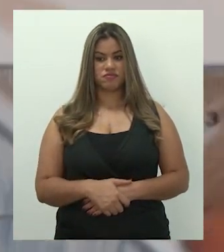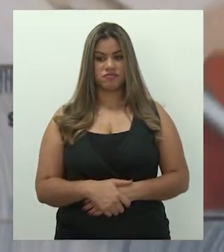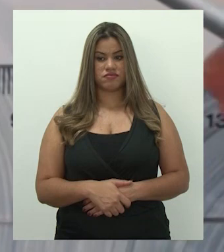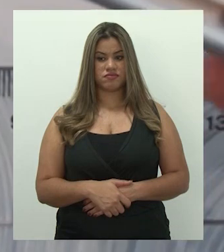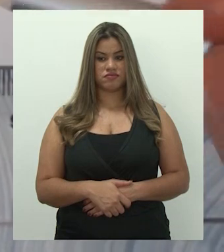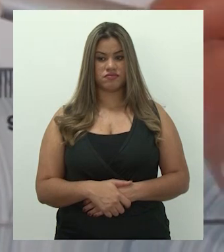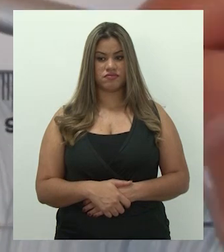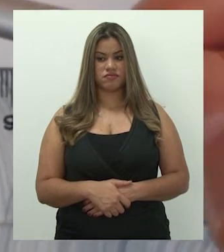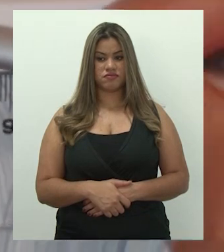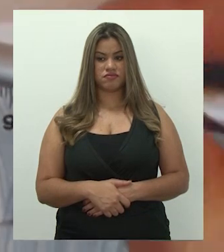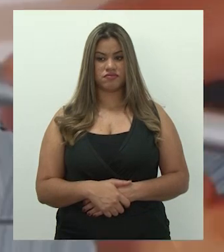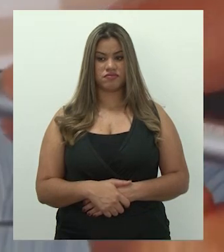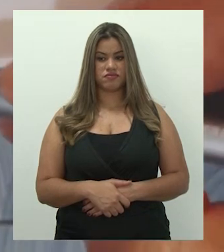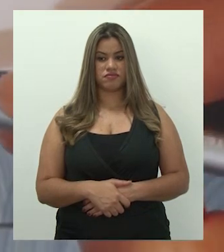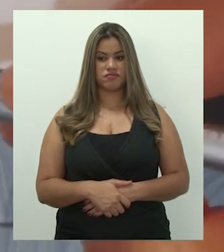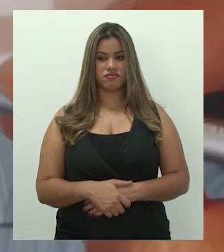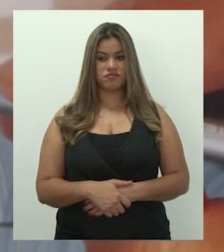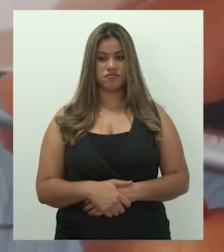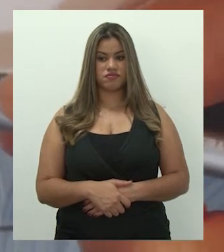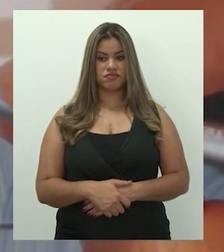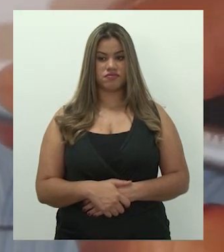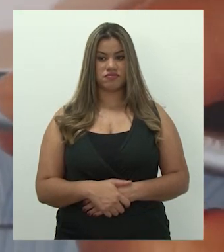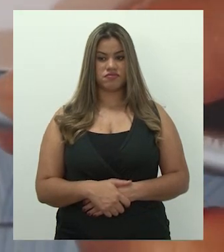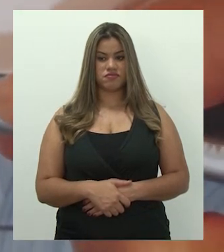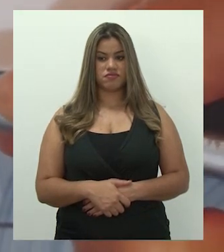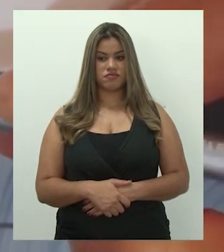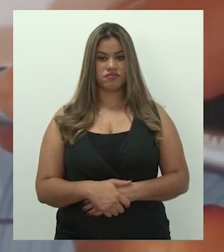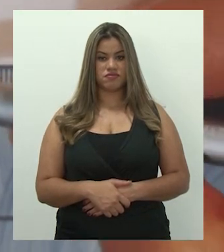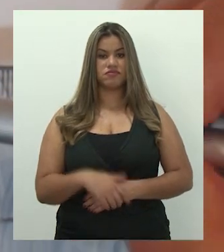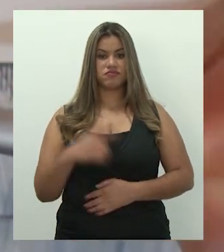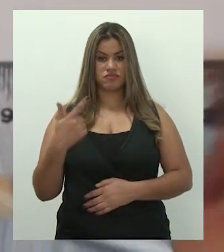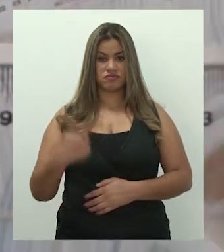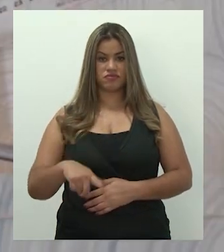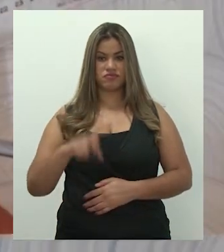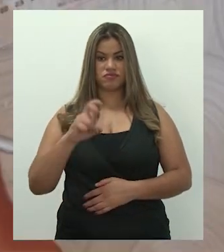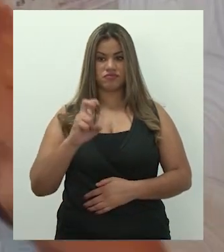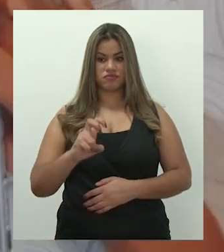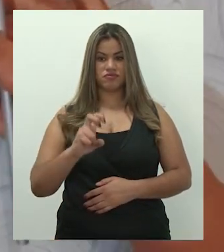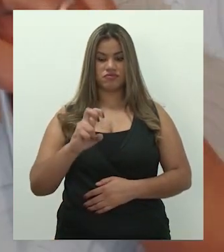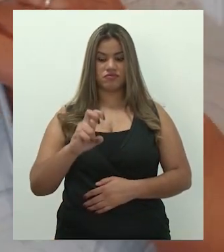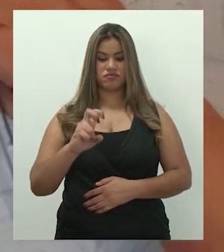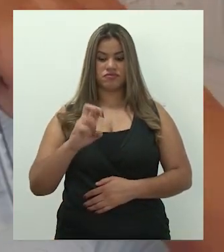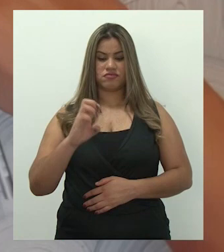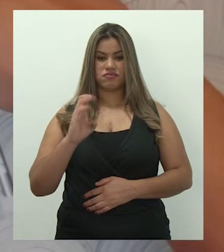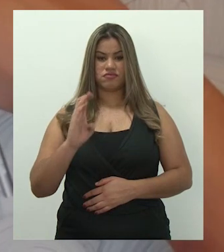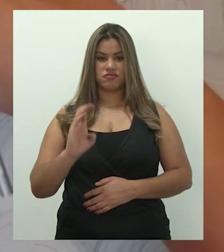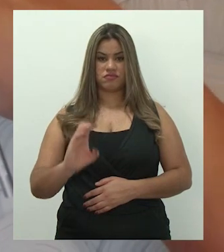Faça uma anotação. Repita a operação do outro lado,